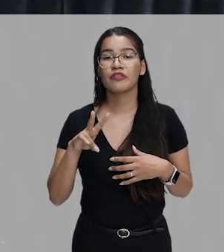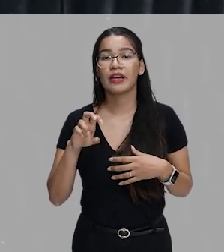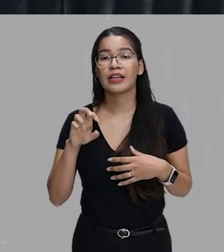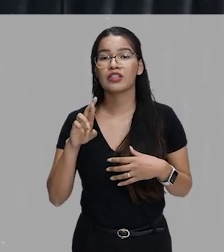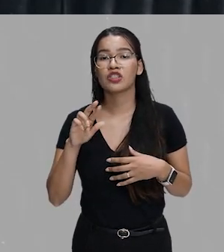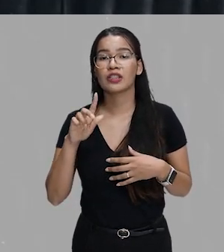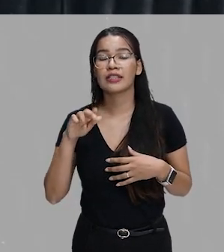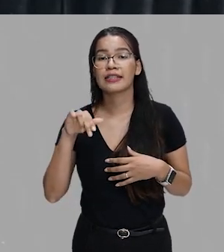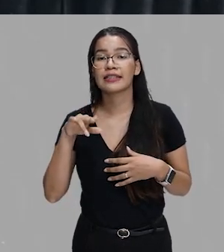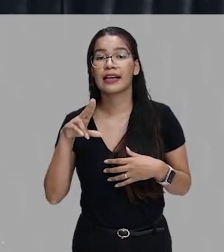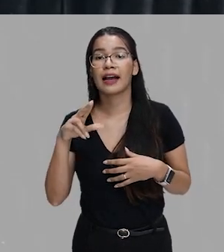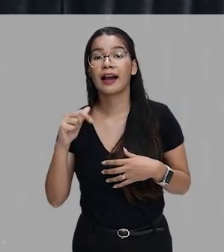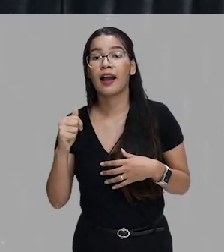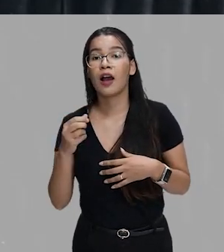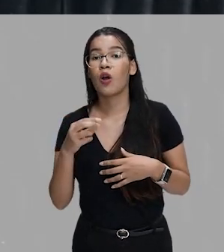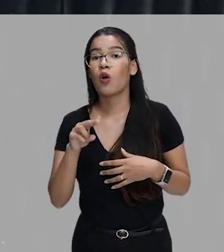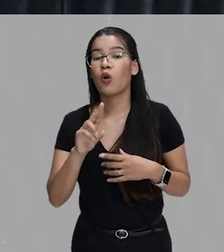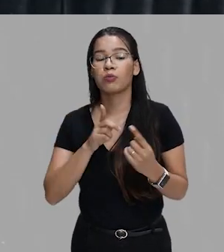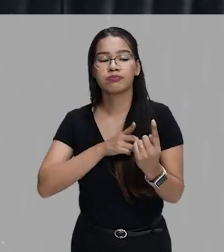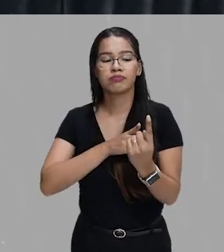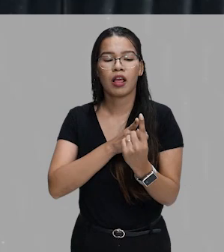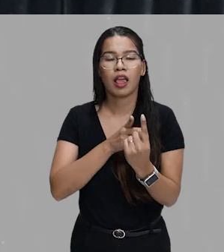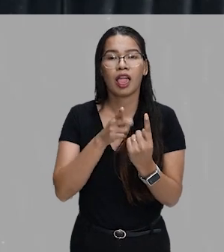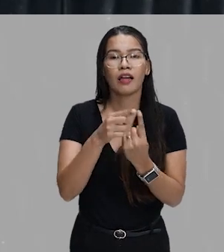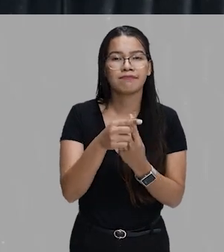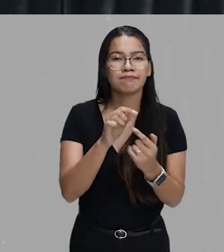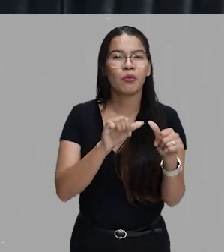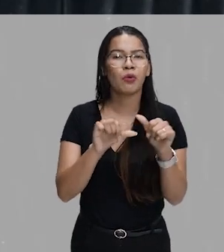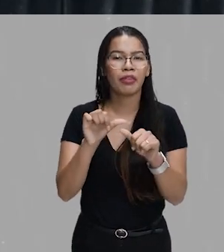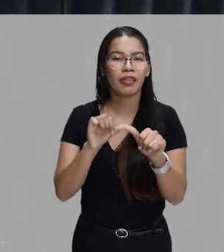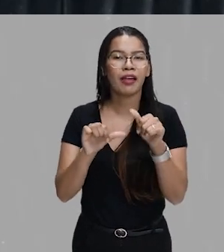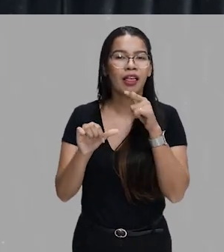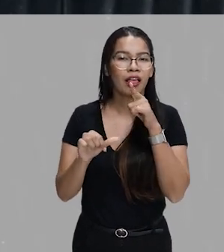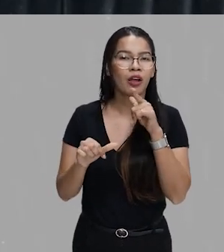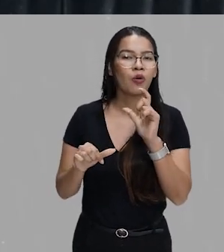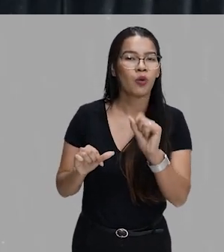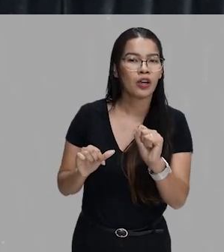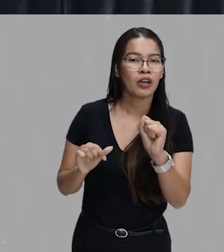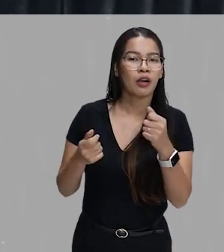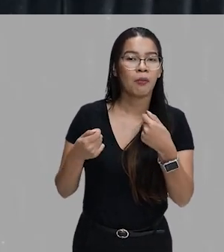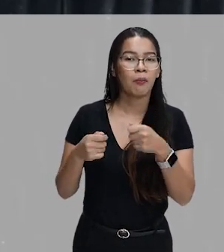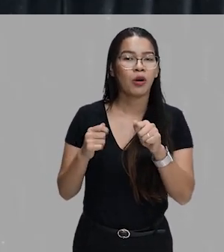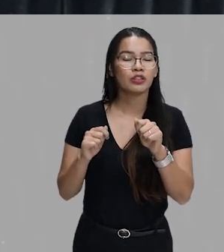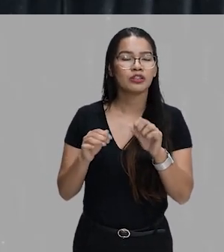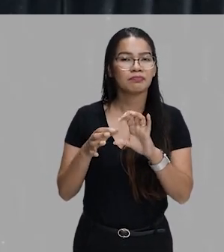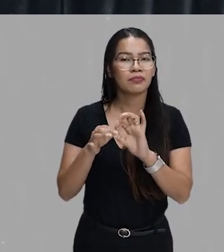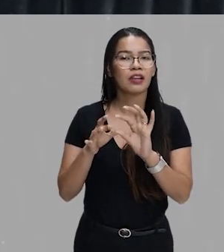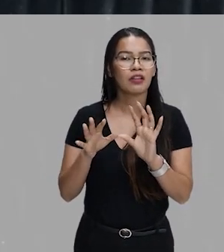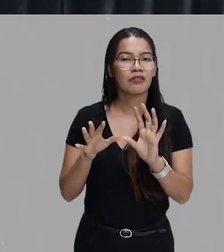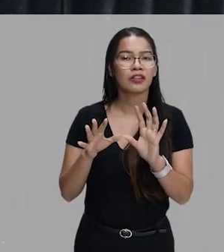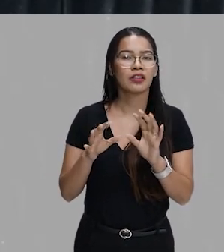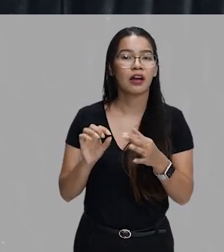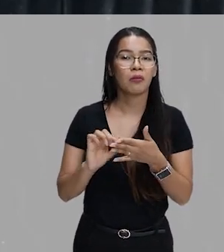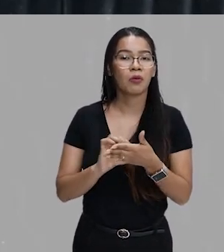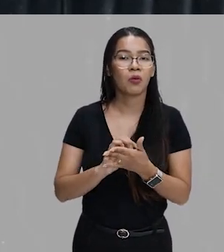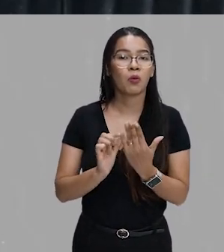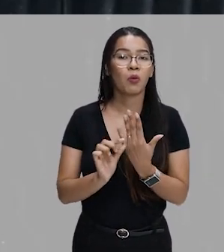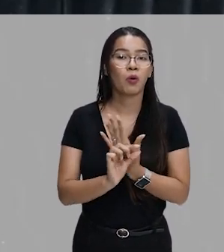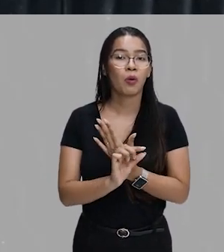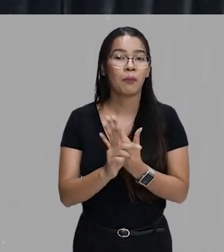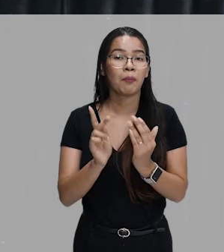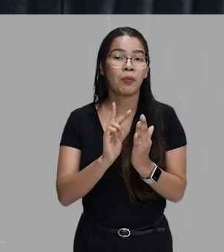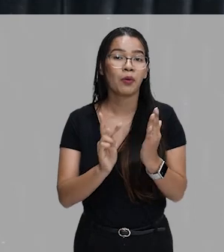desvio linguístico que é permitido na hora da composição, na hora da arte, né? Na poesia, na